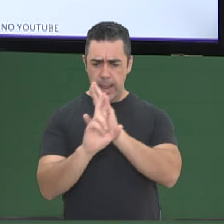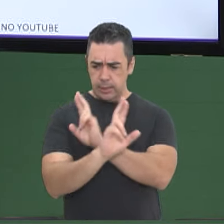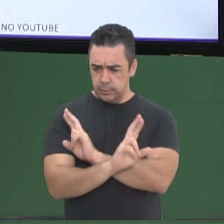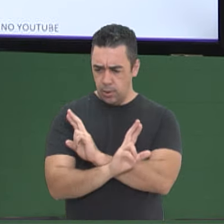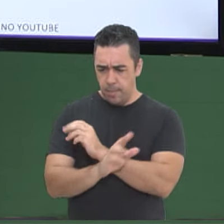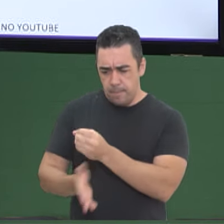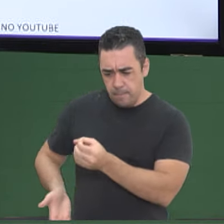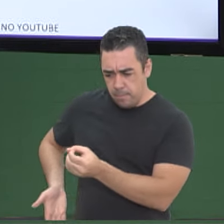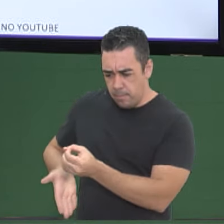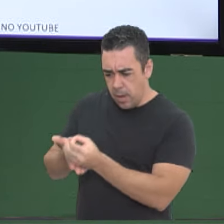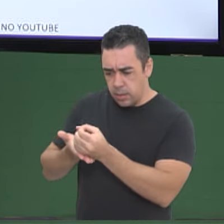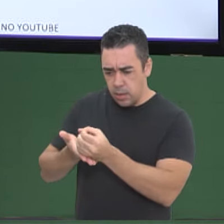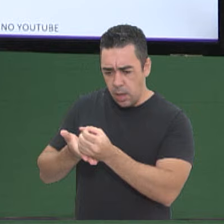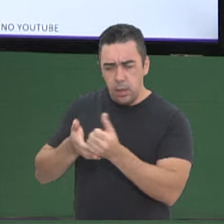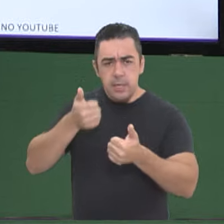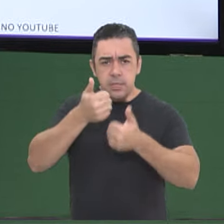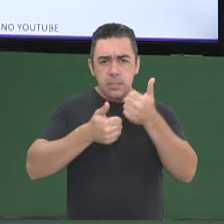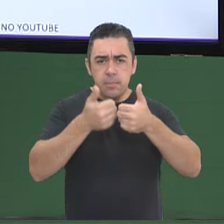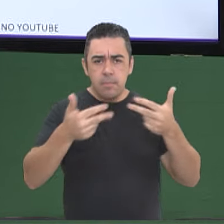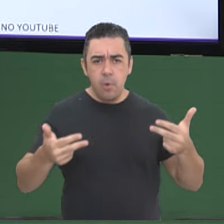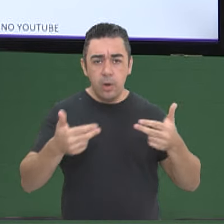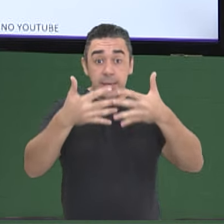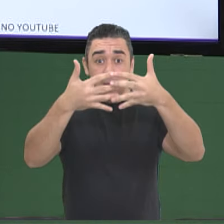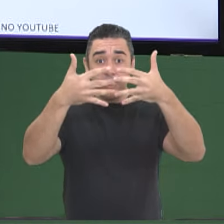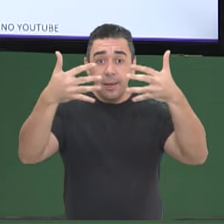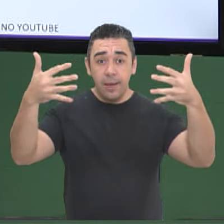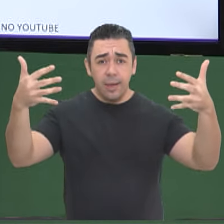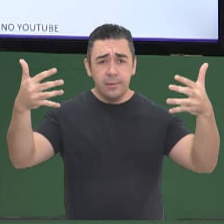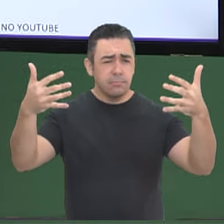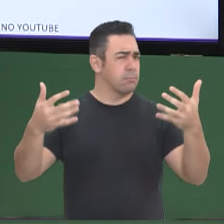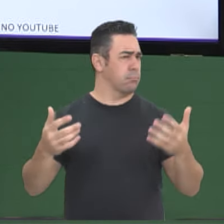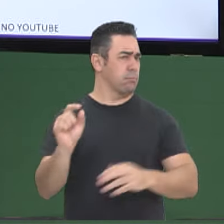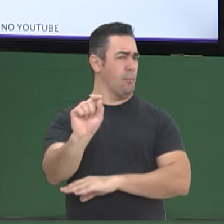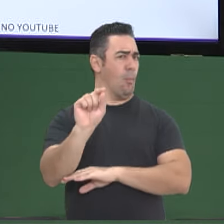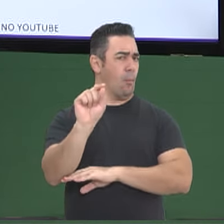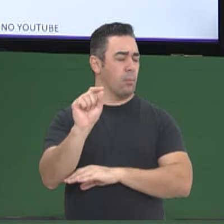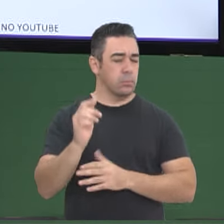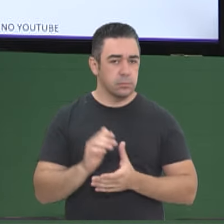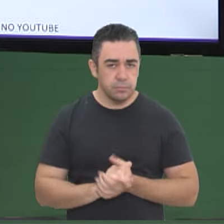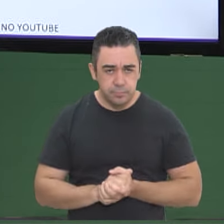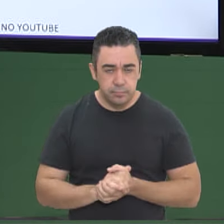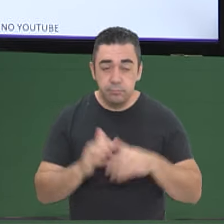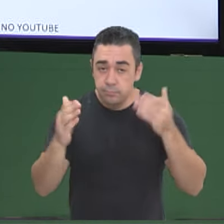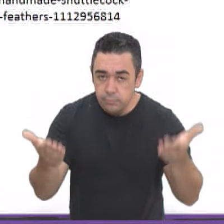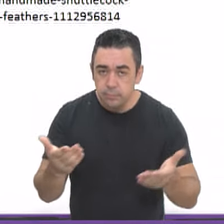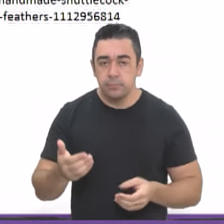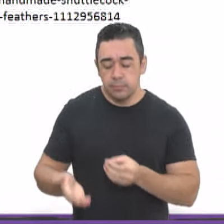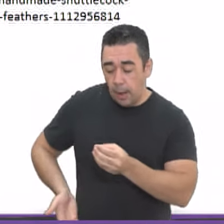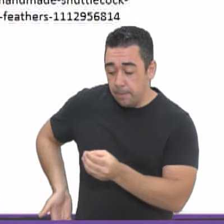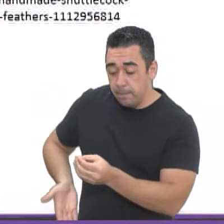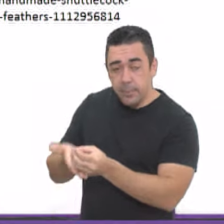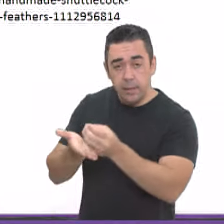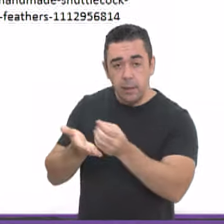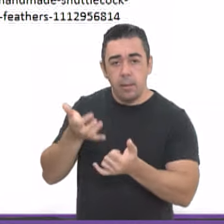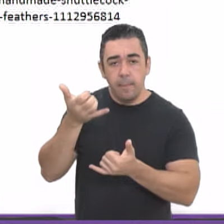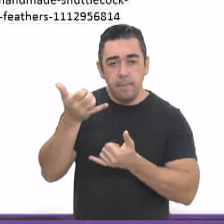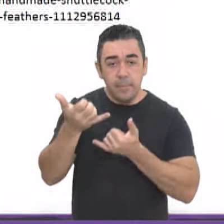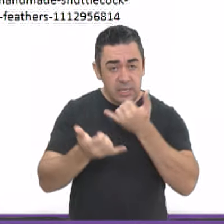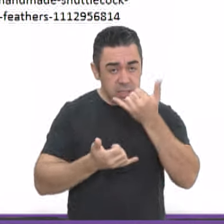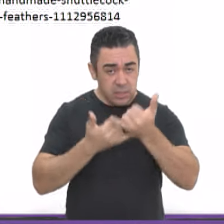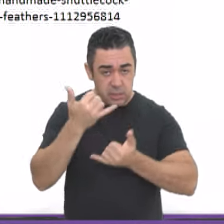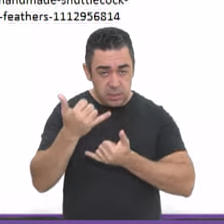peteca com os esportes de rede. Que será que vem por aí? Então, pessoal, a peteca é um